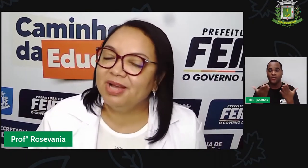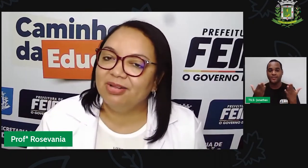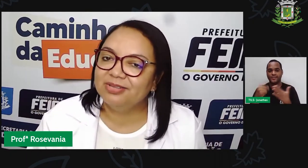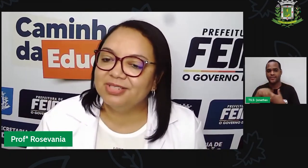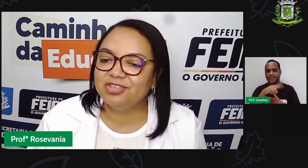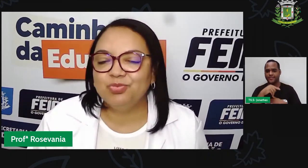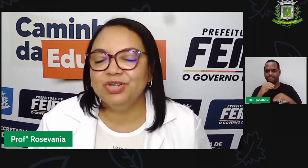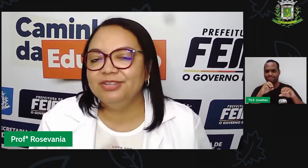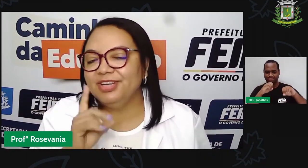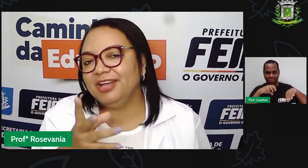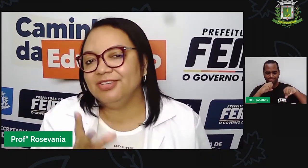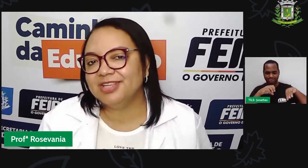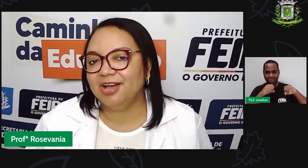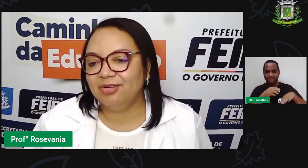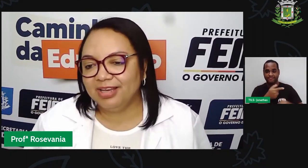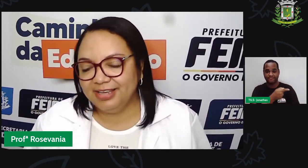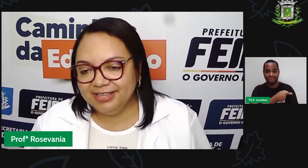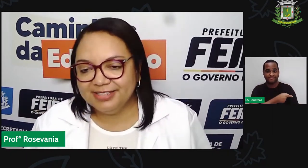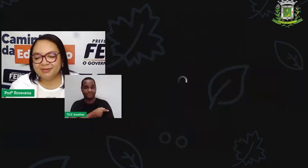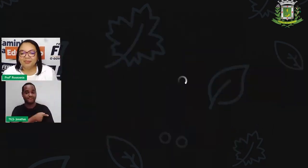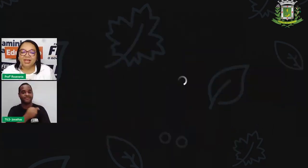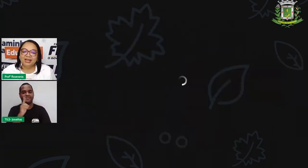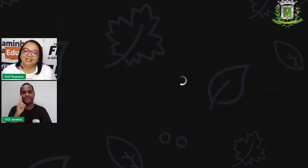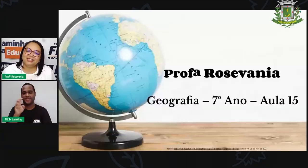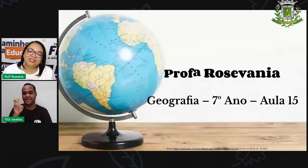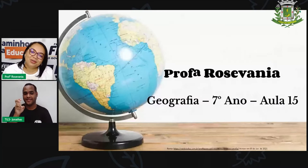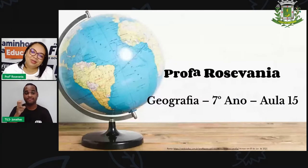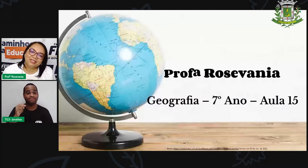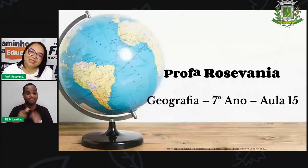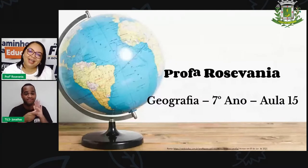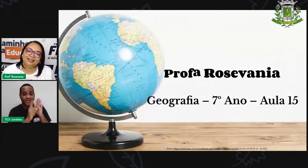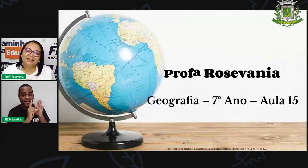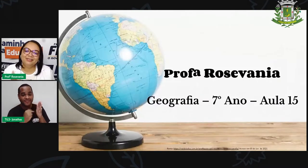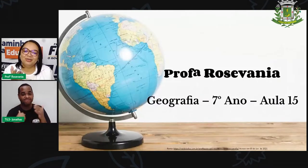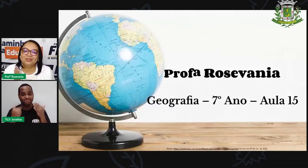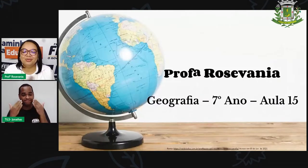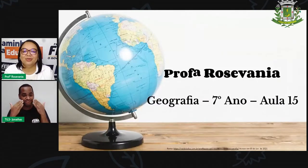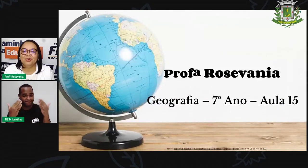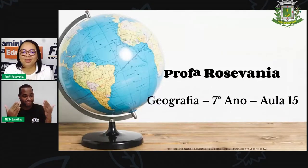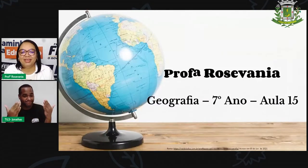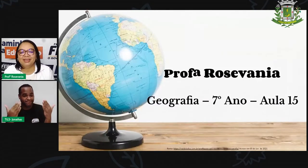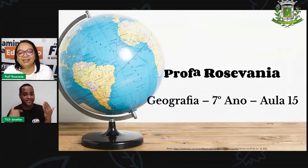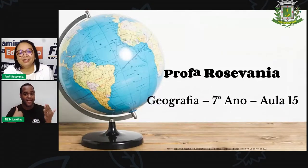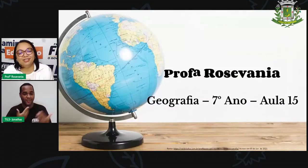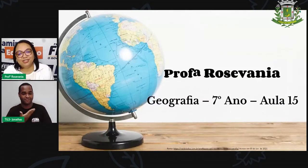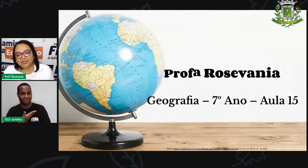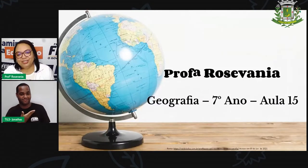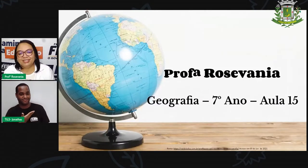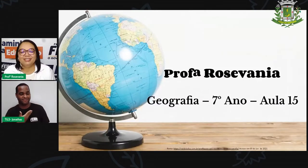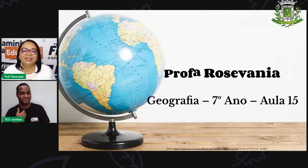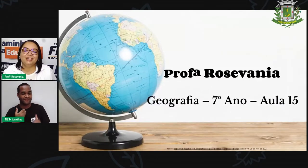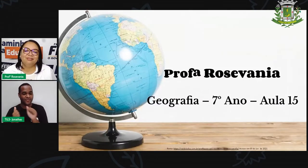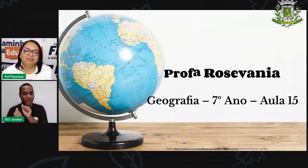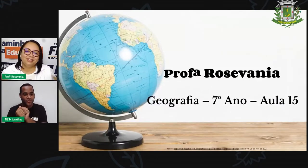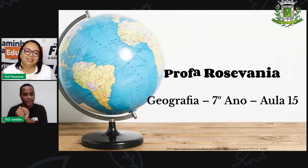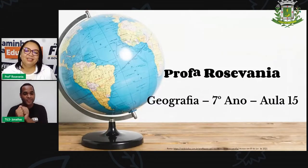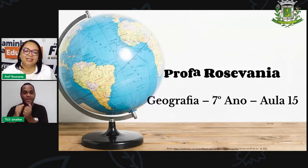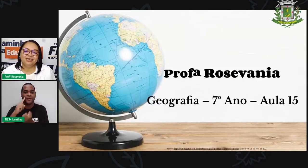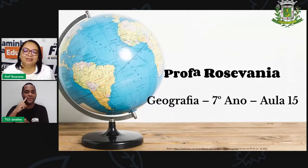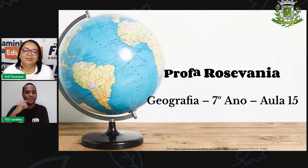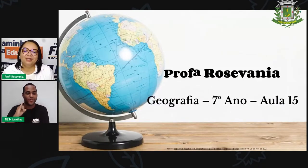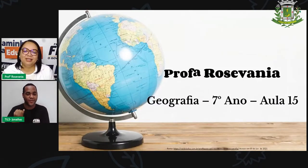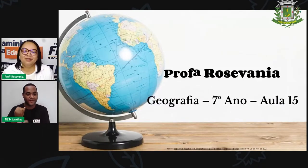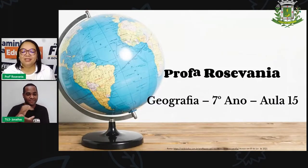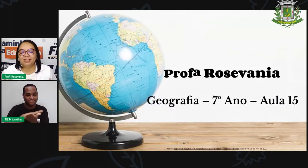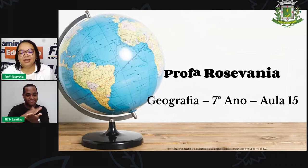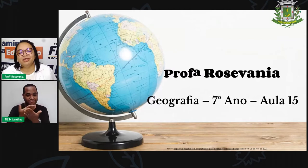mais uma aula do sétimo ano, que é a nossa aula 15. Antes de deixar apresentar, né, o nosso colega Jonathan, né? Ele vai fazer,